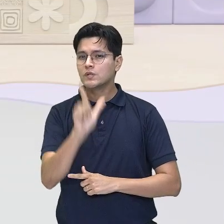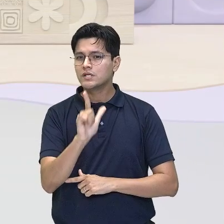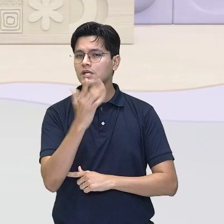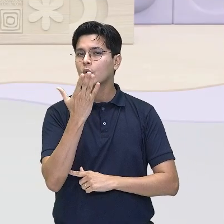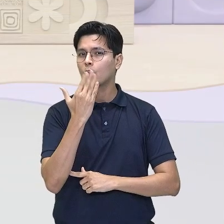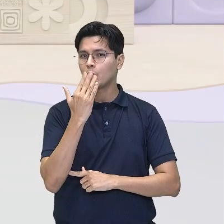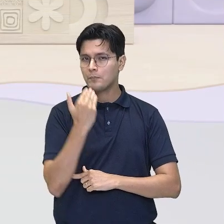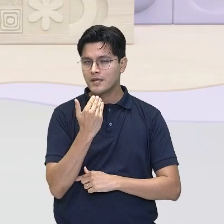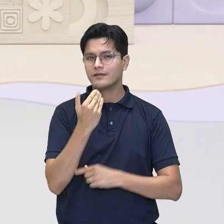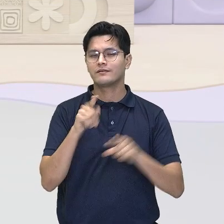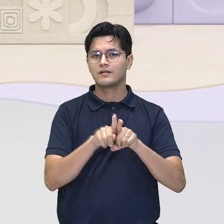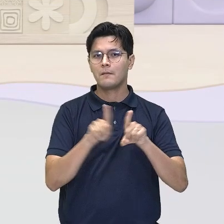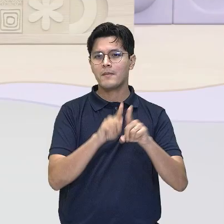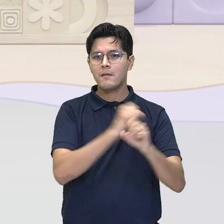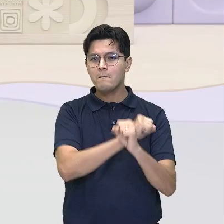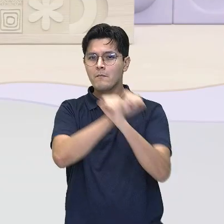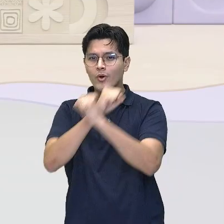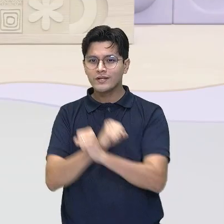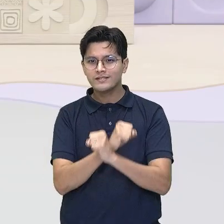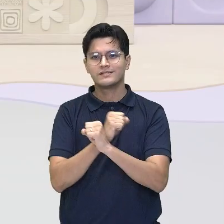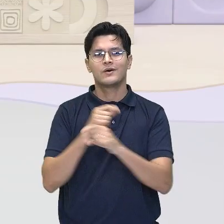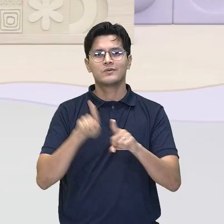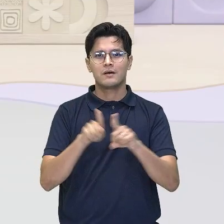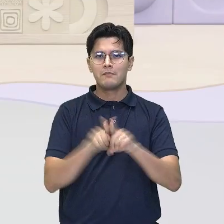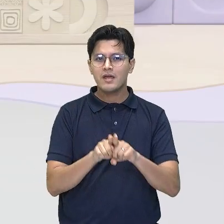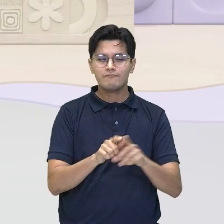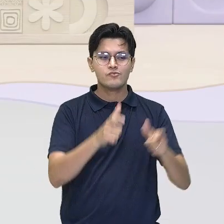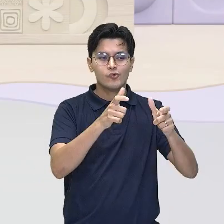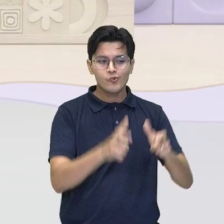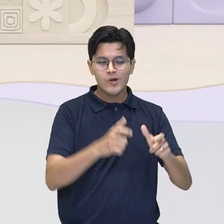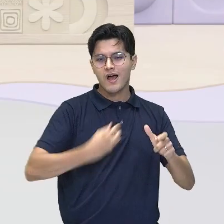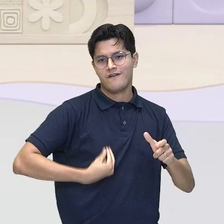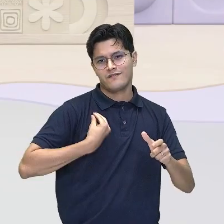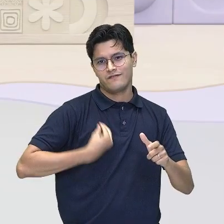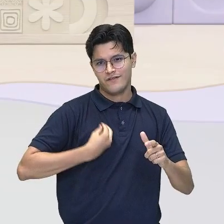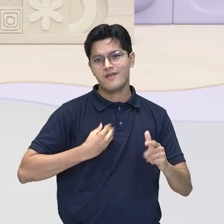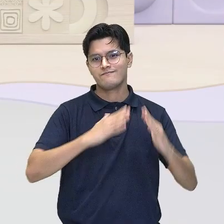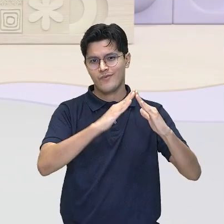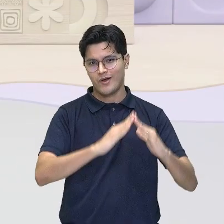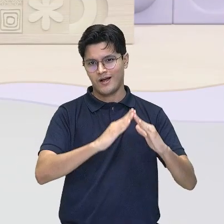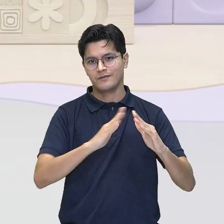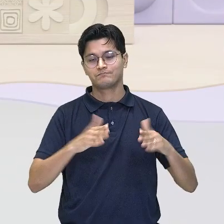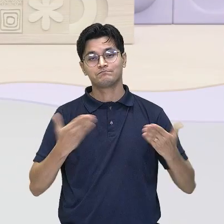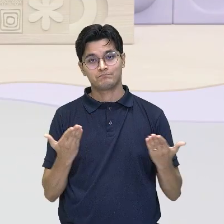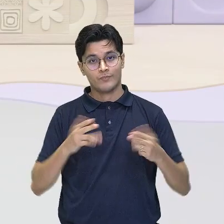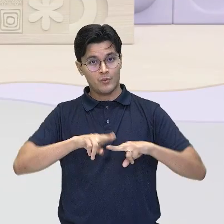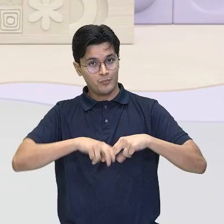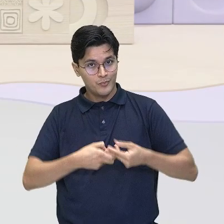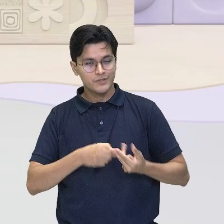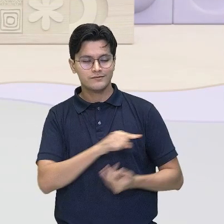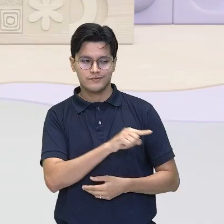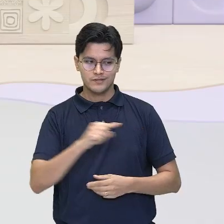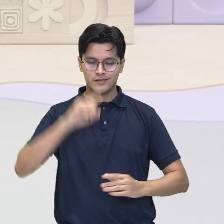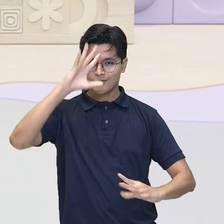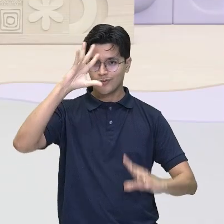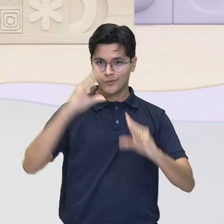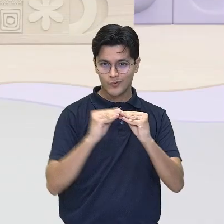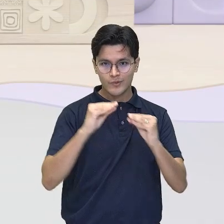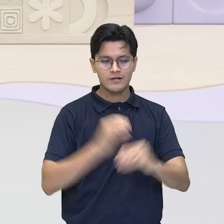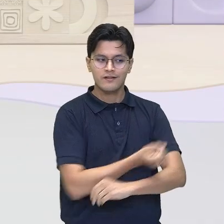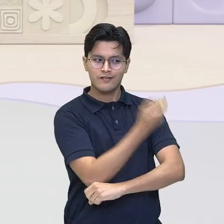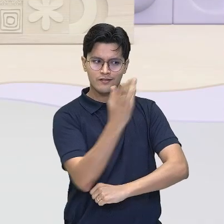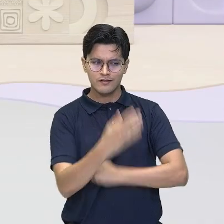natureza. Por isso que eles nunca tomam, nós vamos ver isso em outro ponto, só para adiantar um pouquinho, eles nunca